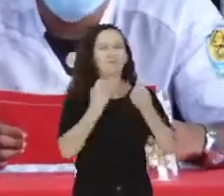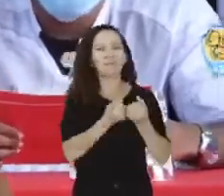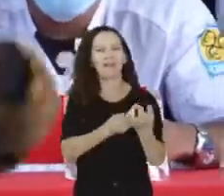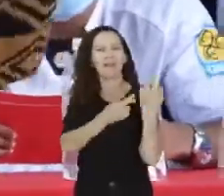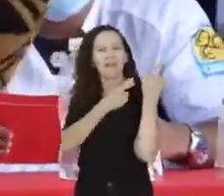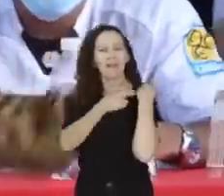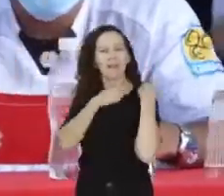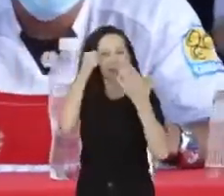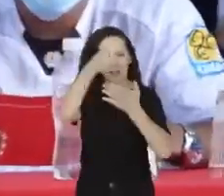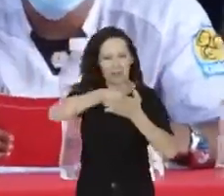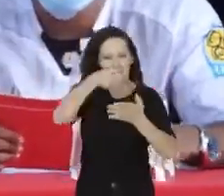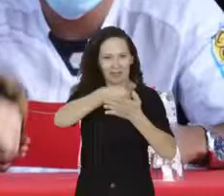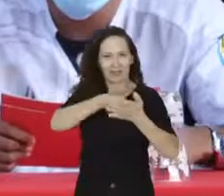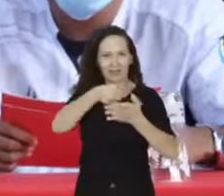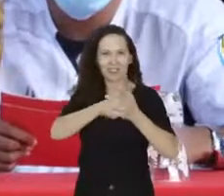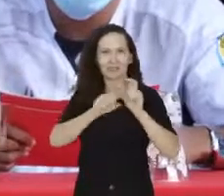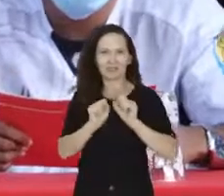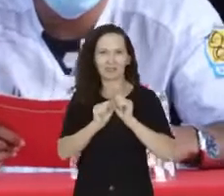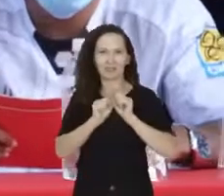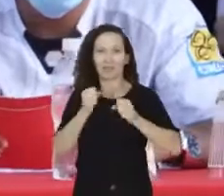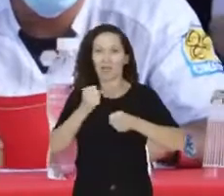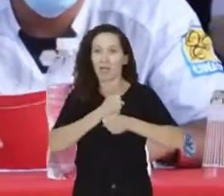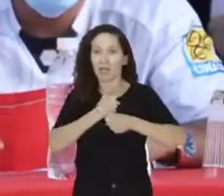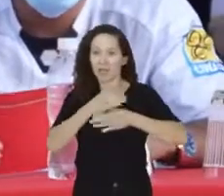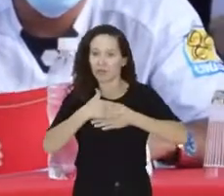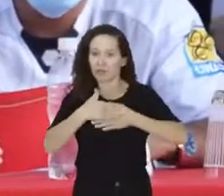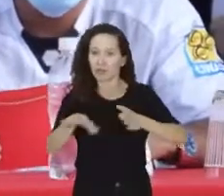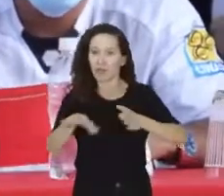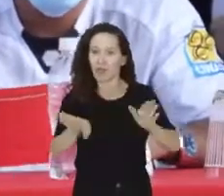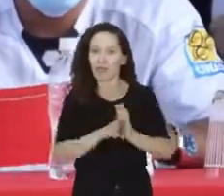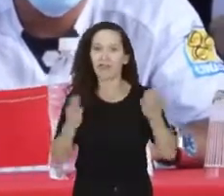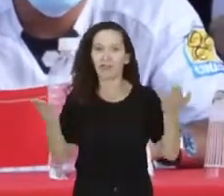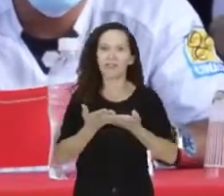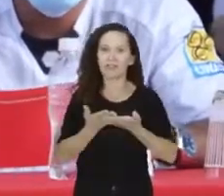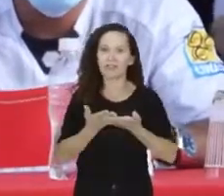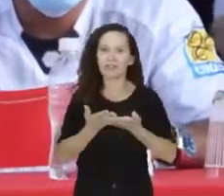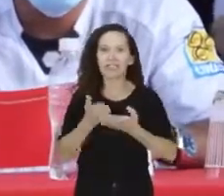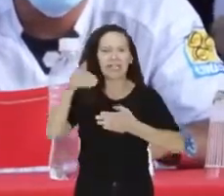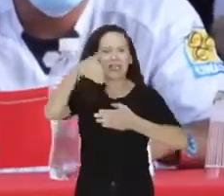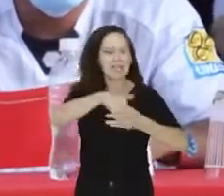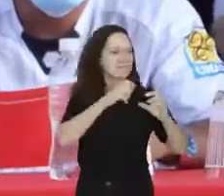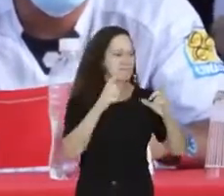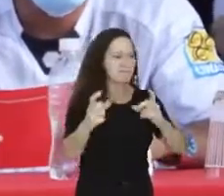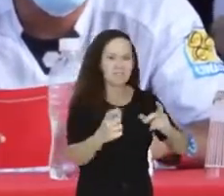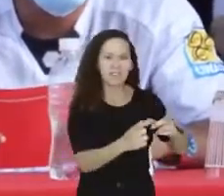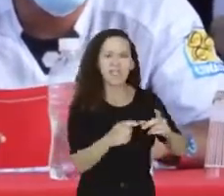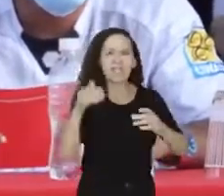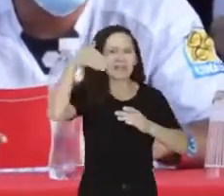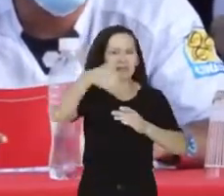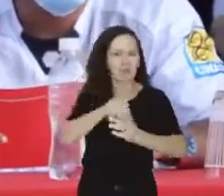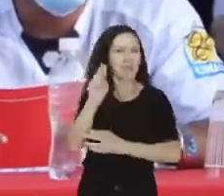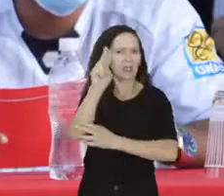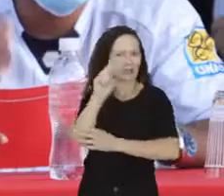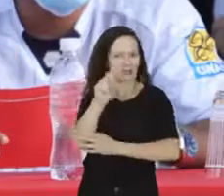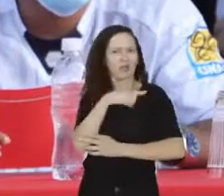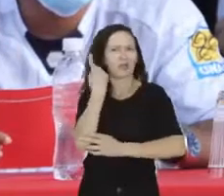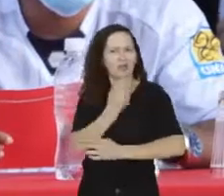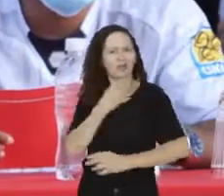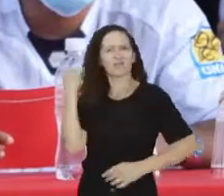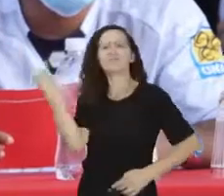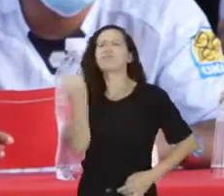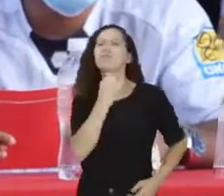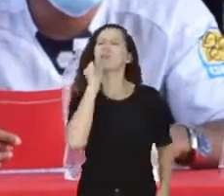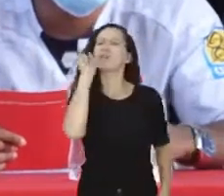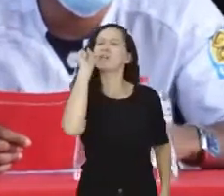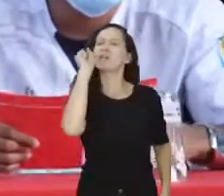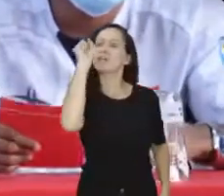fazendo aqui durante tanto tempo tem que ser reconhecida dentro dos ambientes das universidades, porque nós somos importantes e estamos fazendo